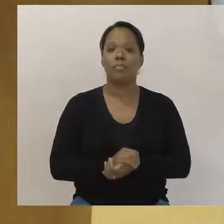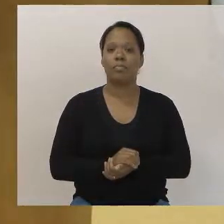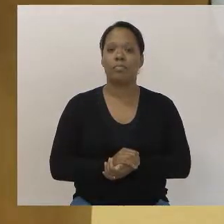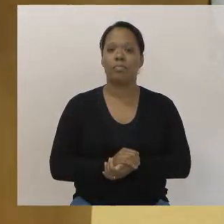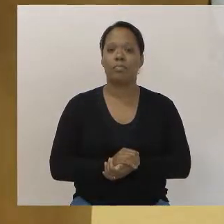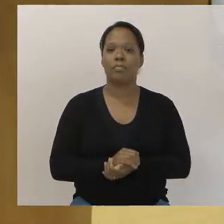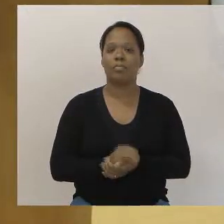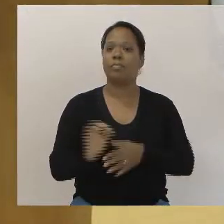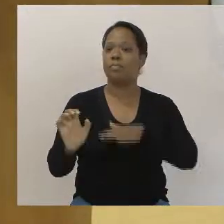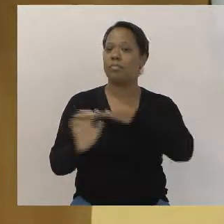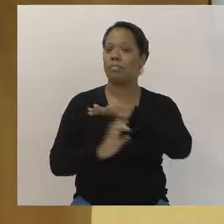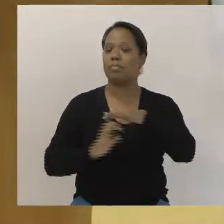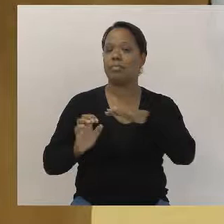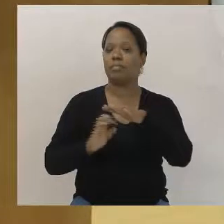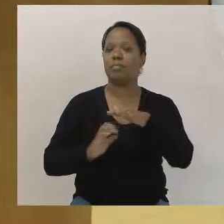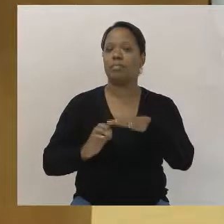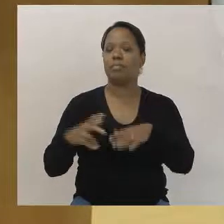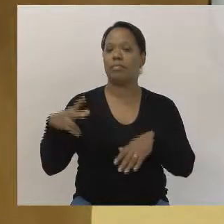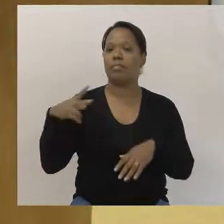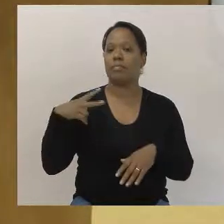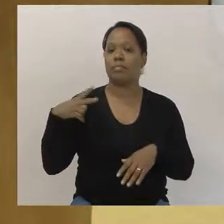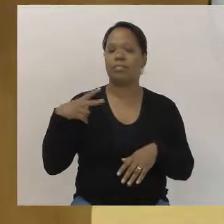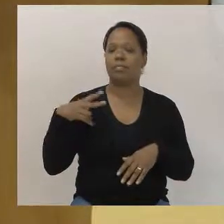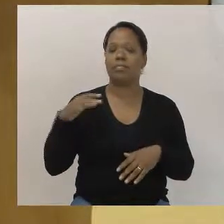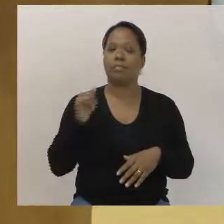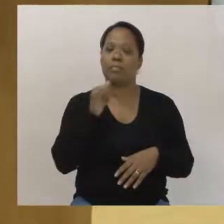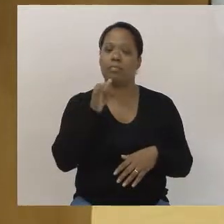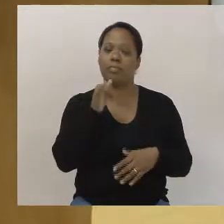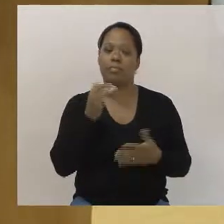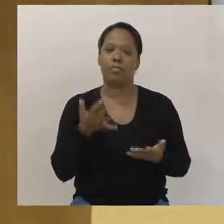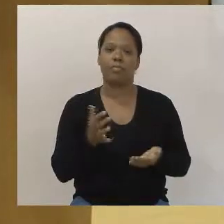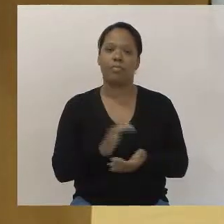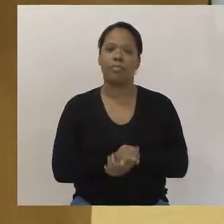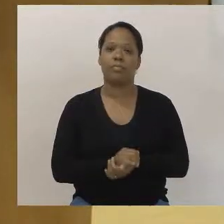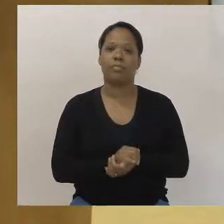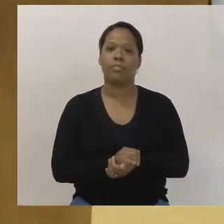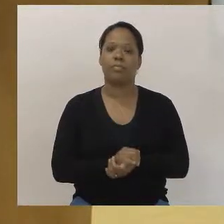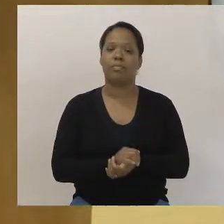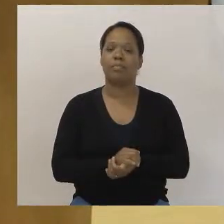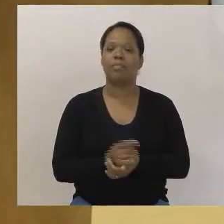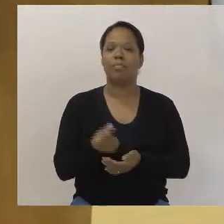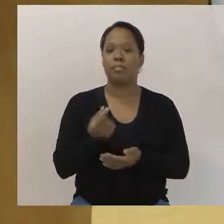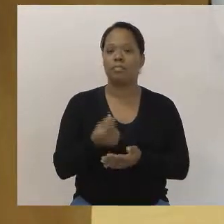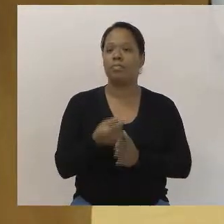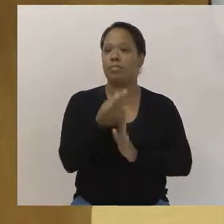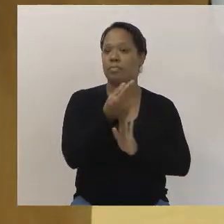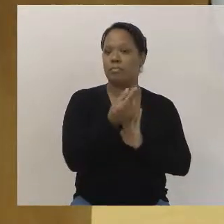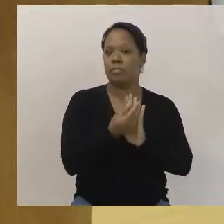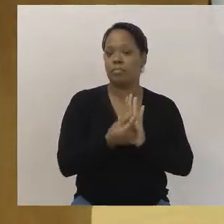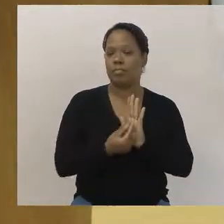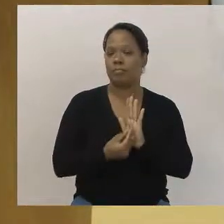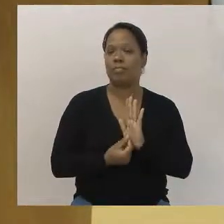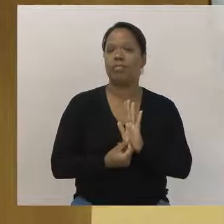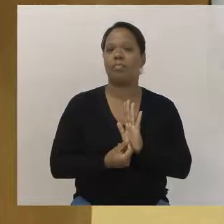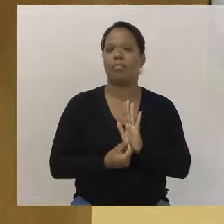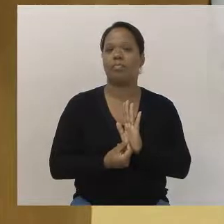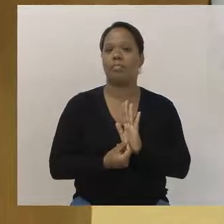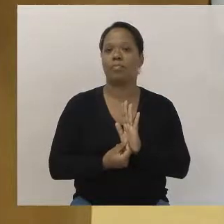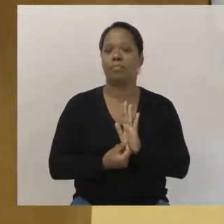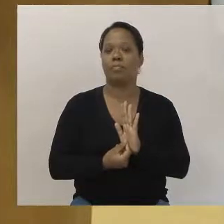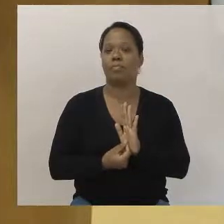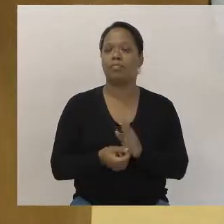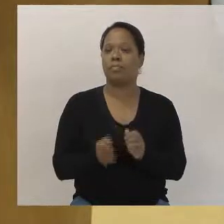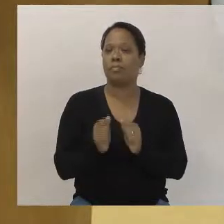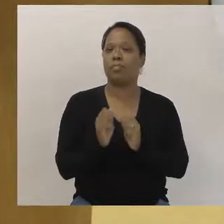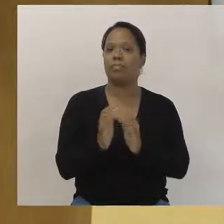empresa em empresa privada você tem na outra o seu seu investimento tem lá o seu financeiro e vai